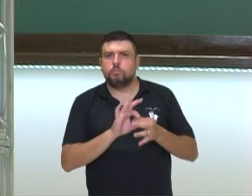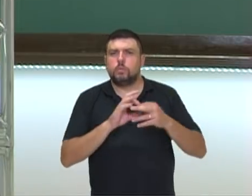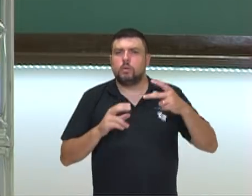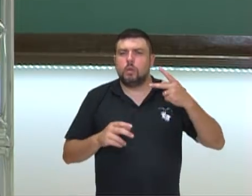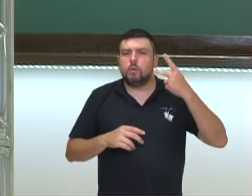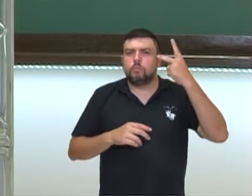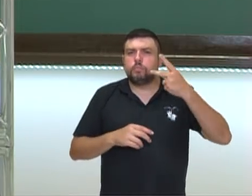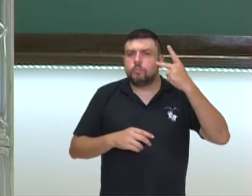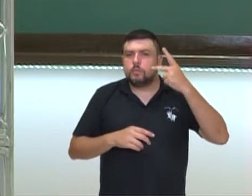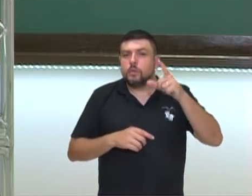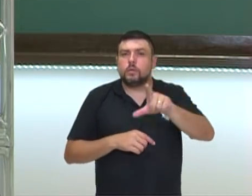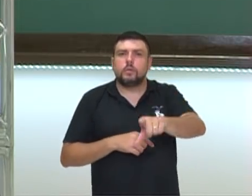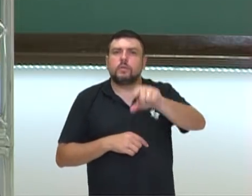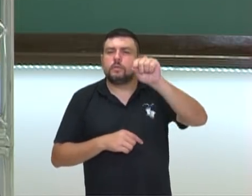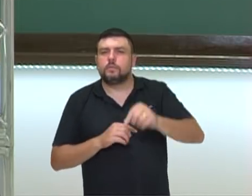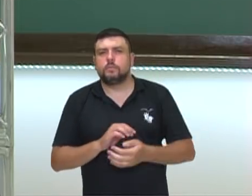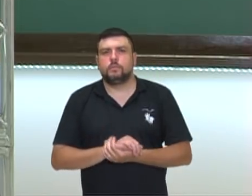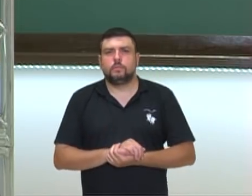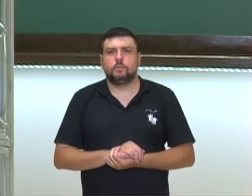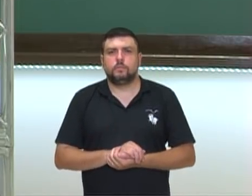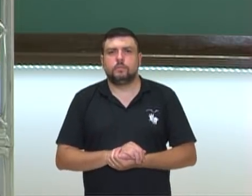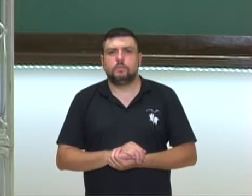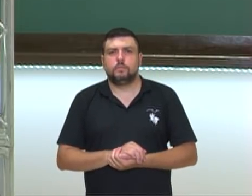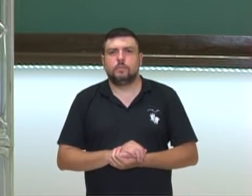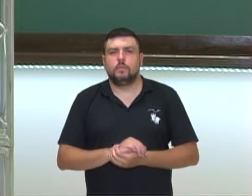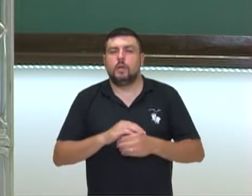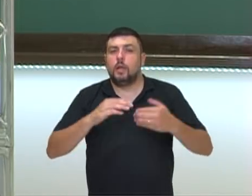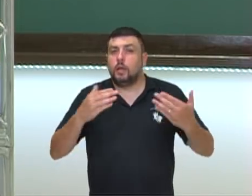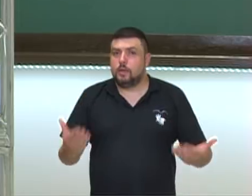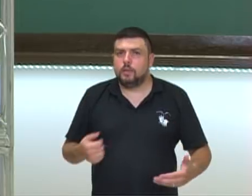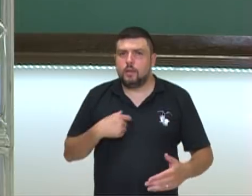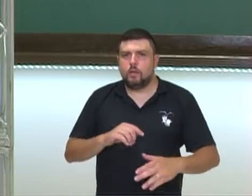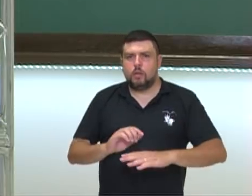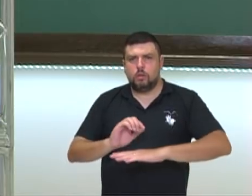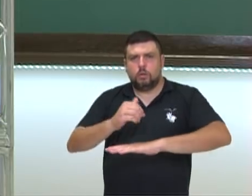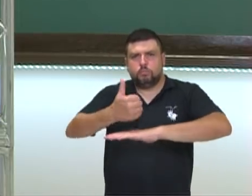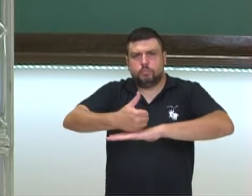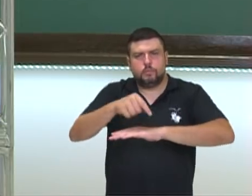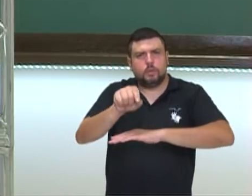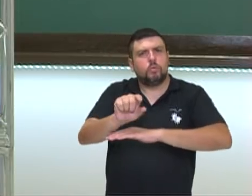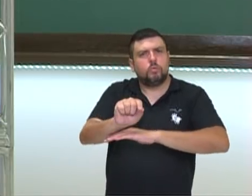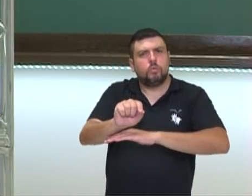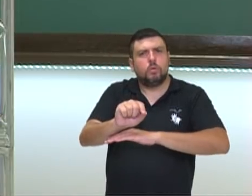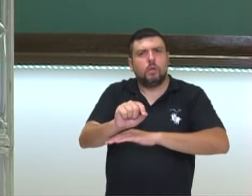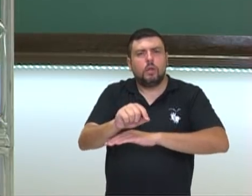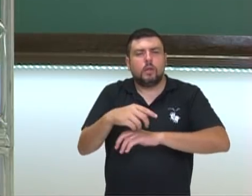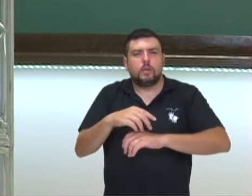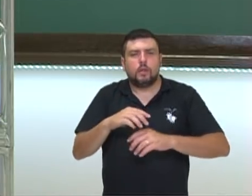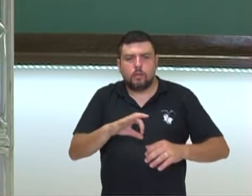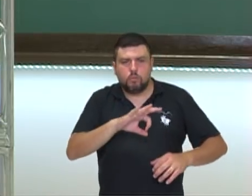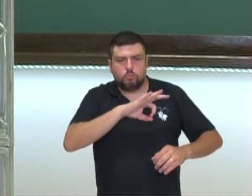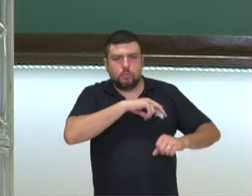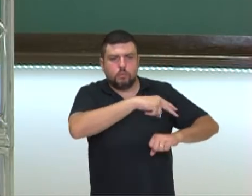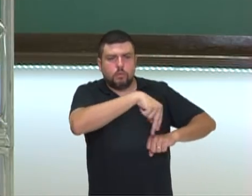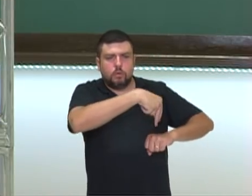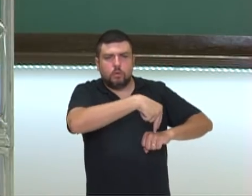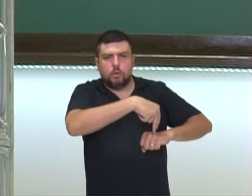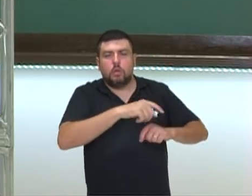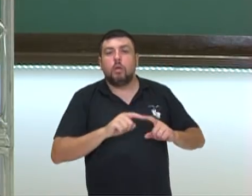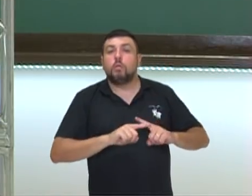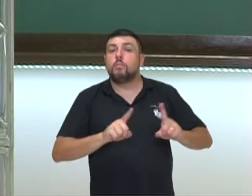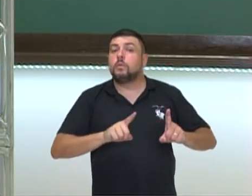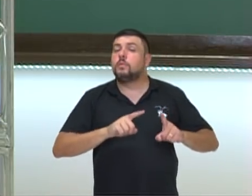nomeação desses coronéis. Então, a ideia do coronel tem uma origem realmente na Guarda Nacional, mas depois o